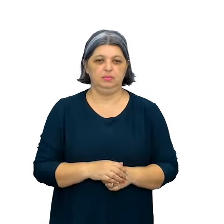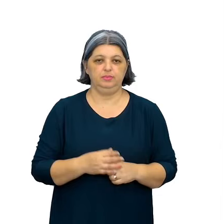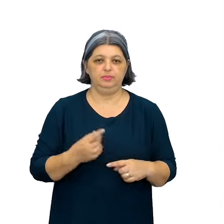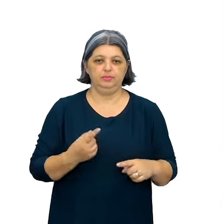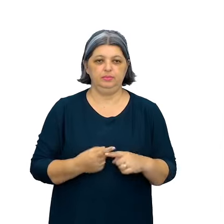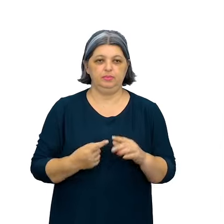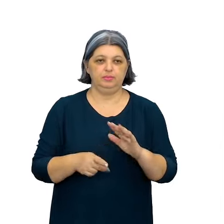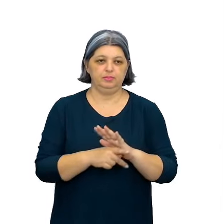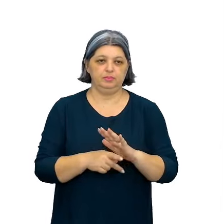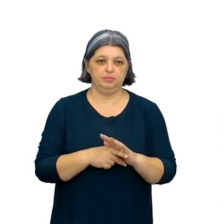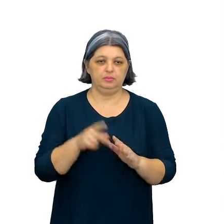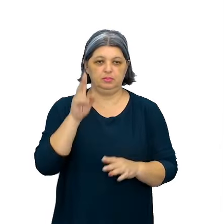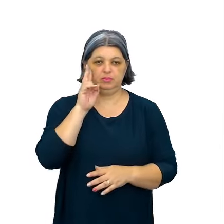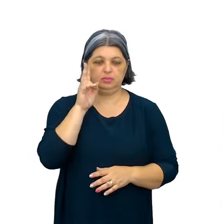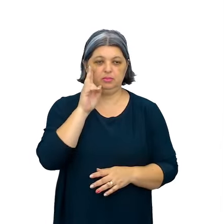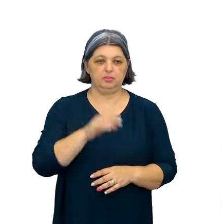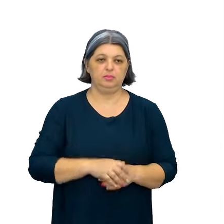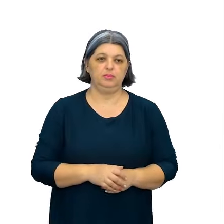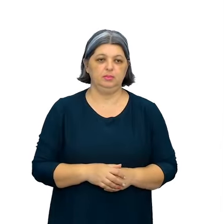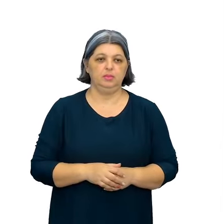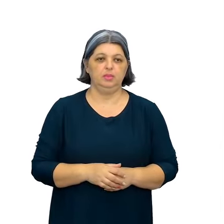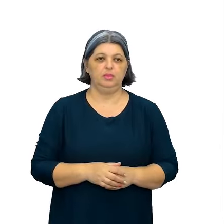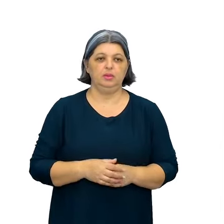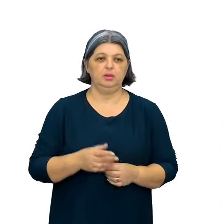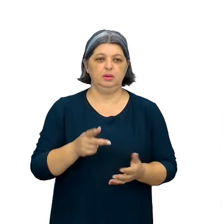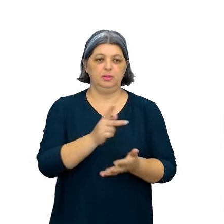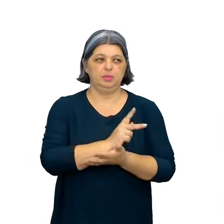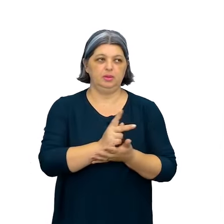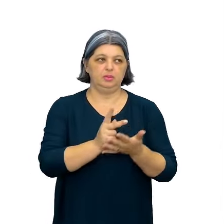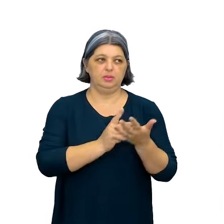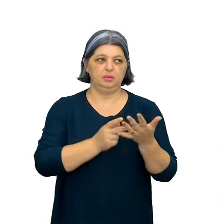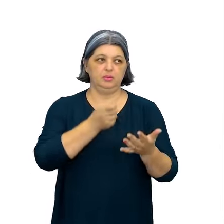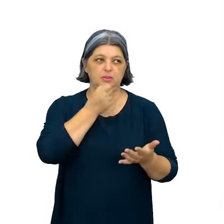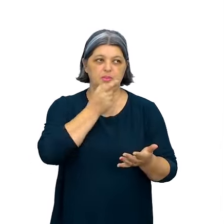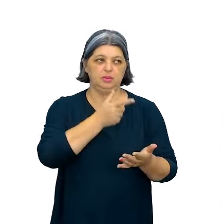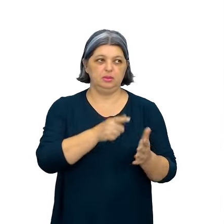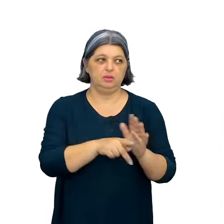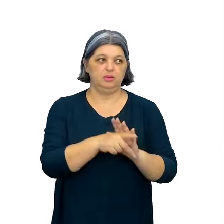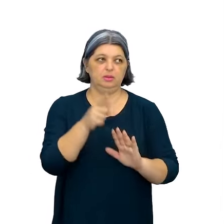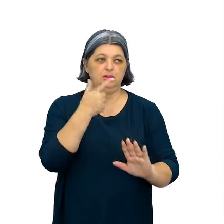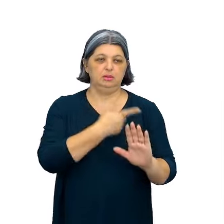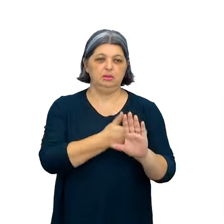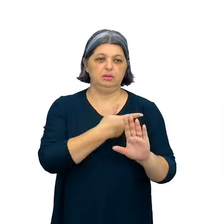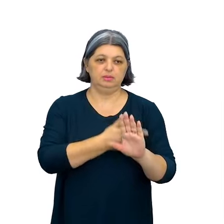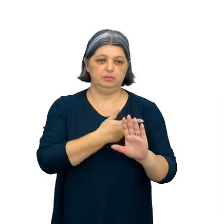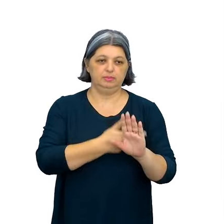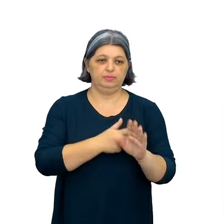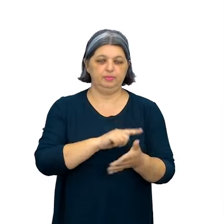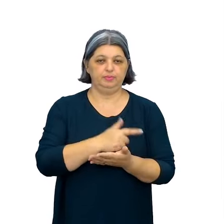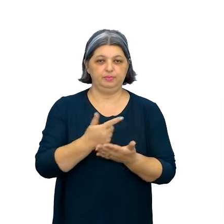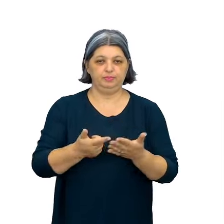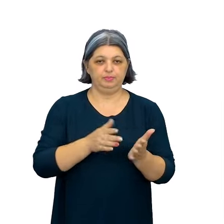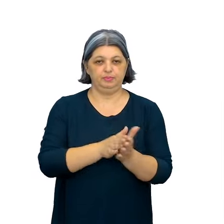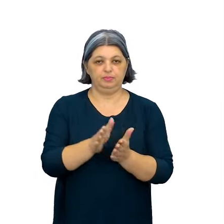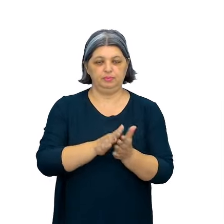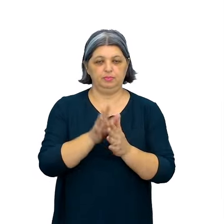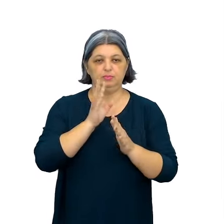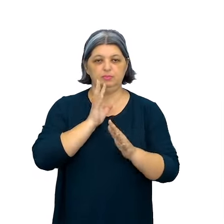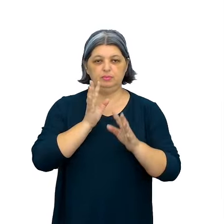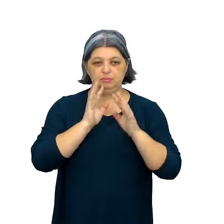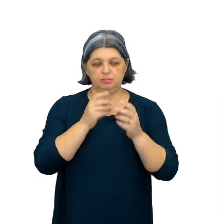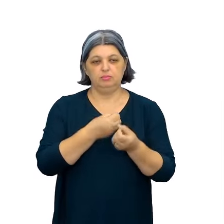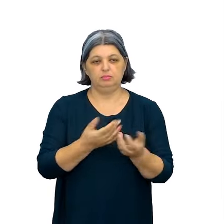Só lembrando, né, que o poema piada que nós vamos trabalhar aqui, no caso, é o poema tirado de uma notícia de jornal. Para quem não conhece o poema ainda, nós vamos